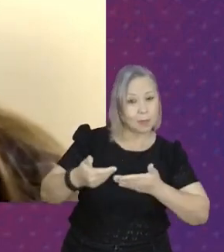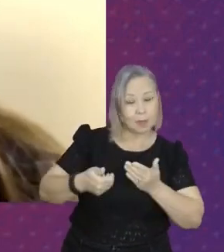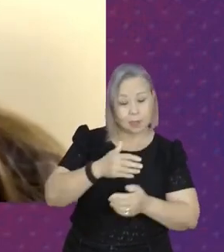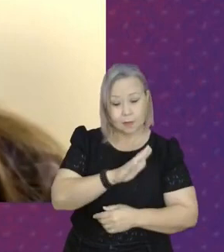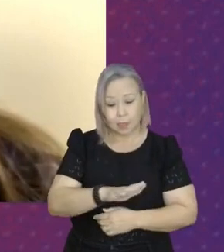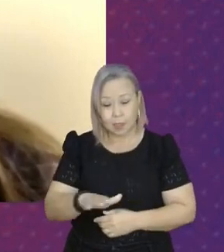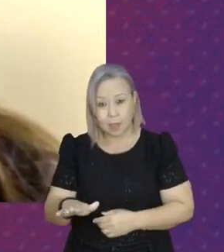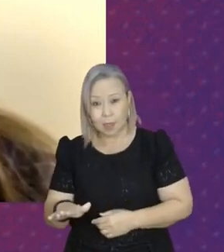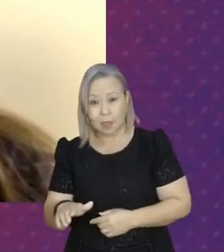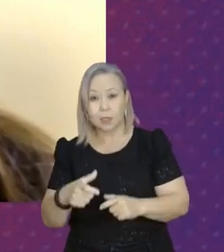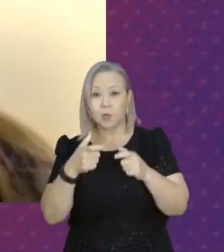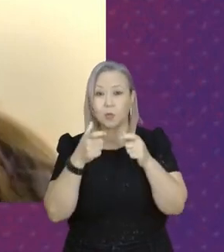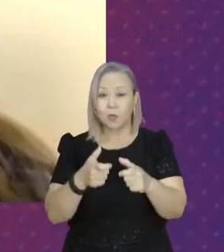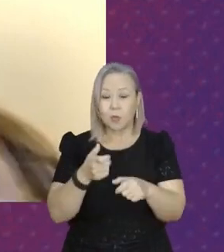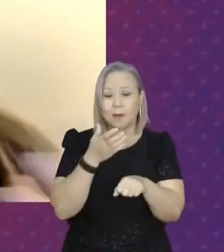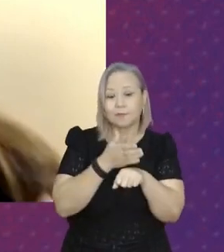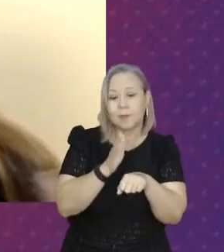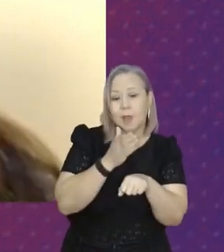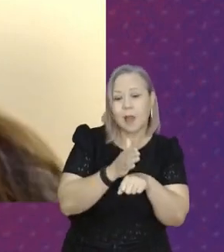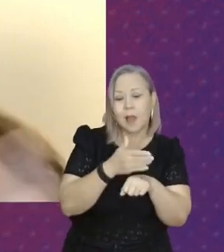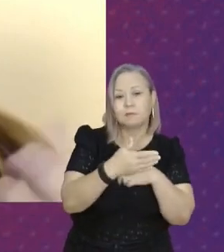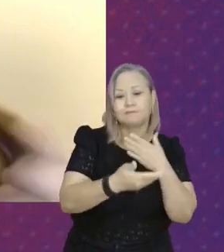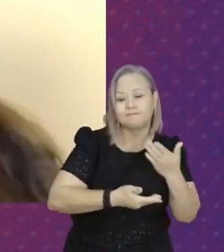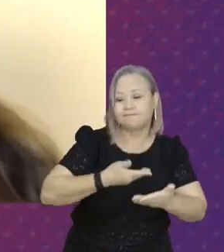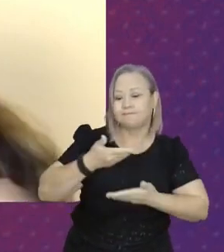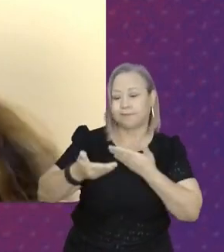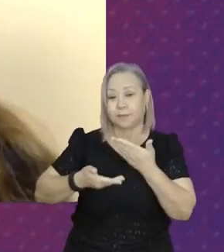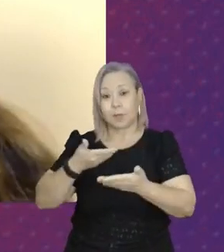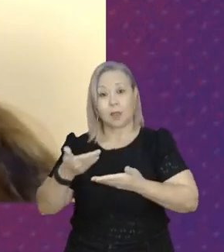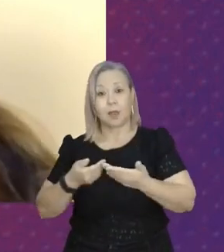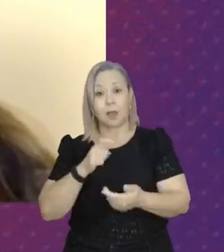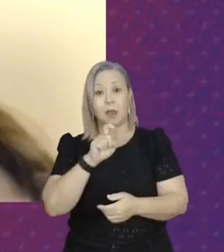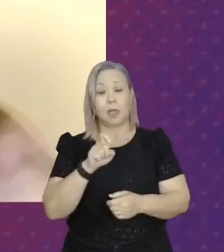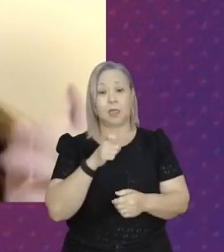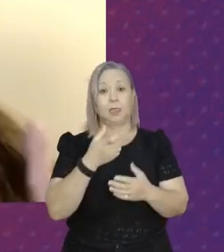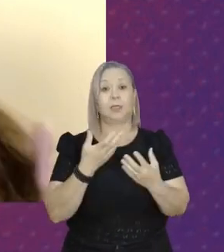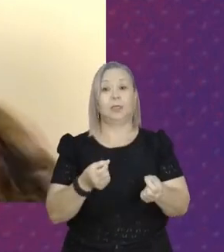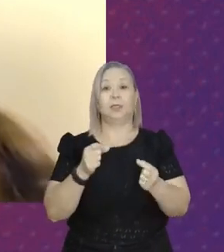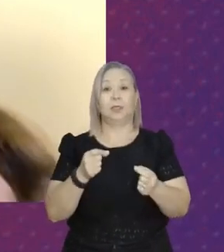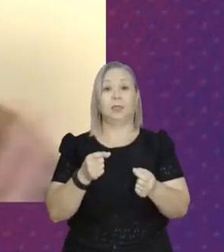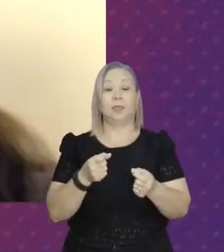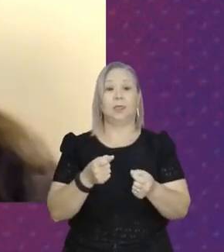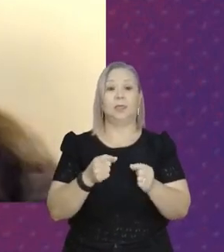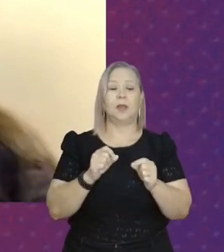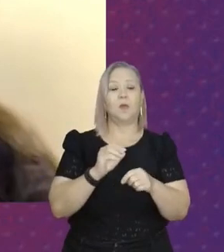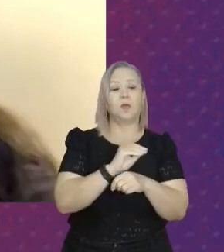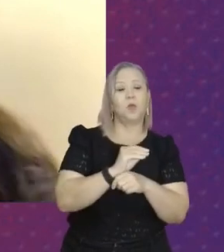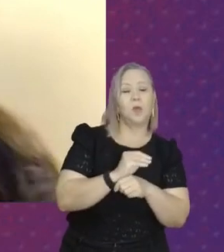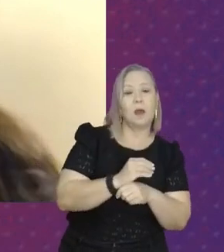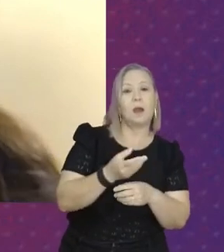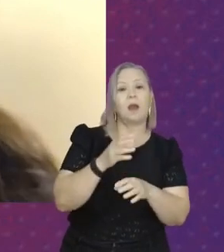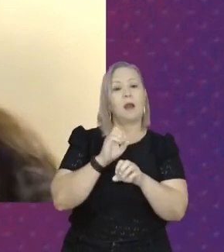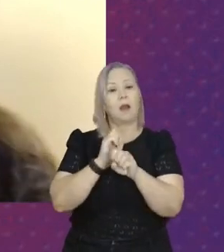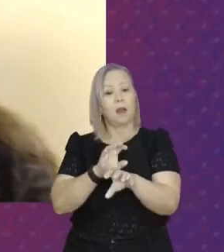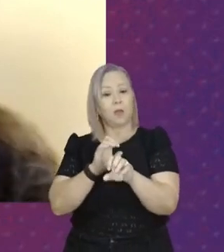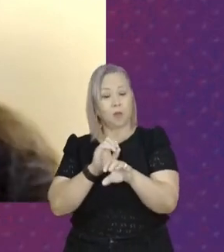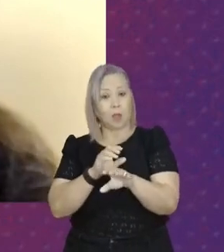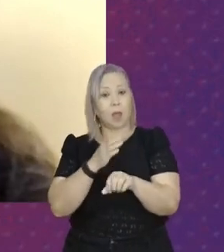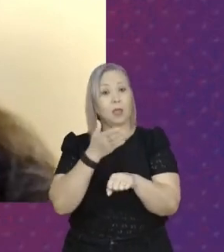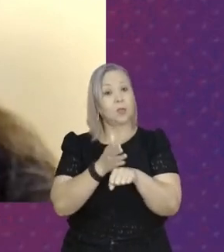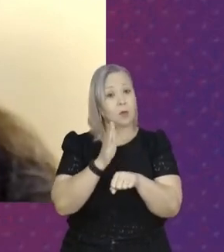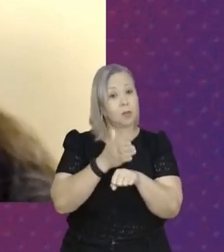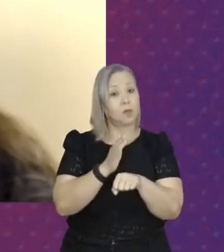espaço em que as práticas integradas, né, que são indissociáveis entre cuidar e educar, que são as práticas